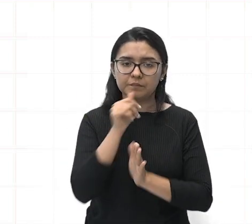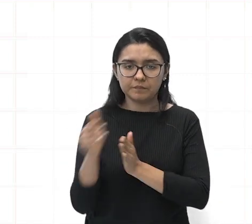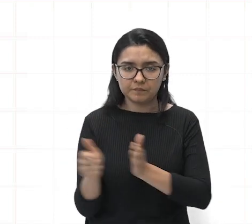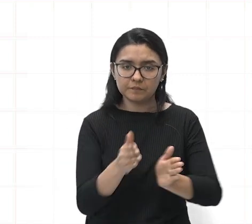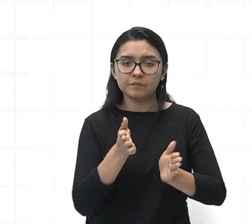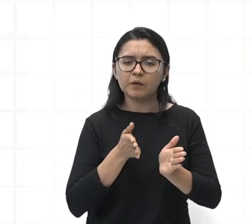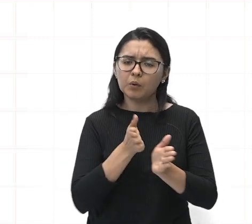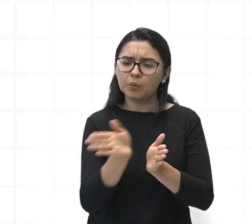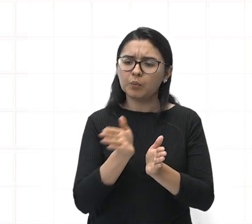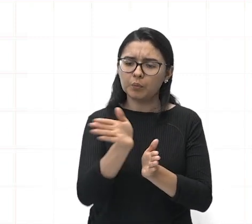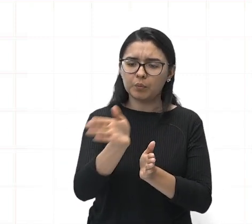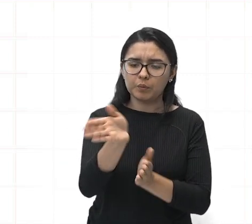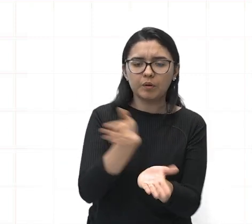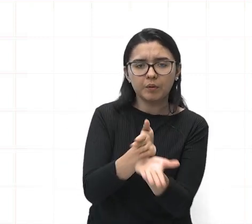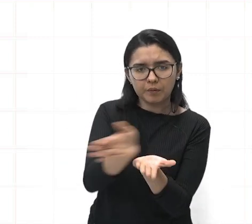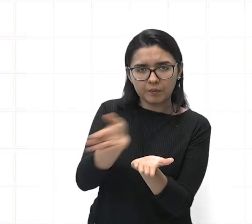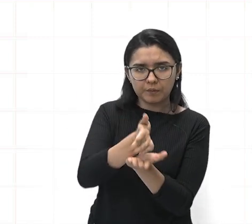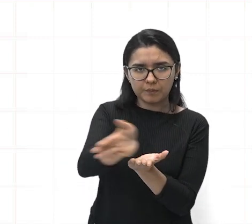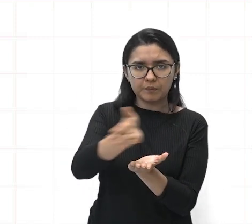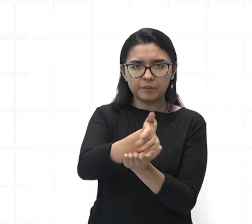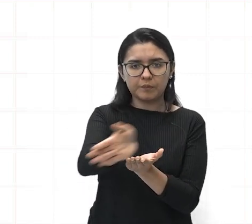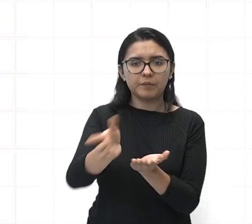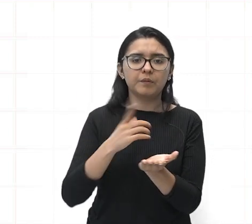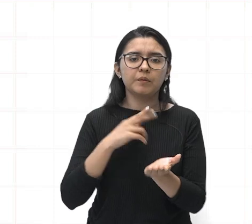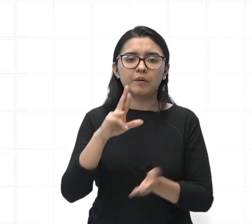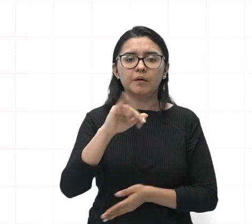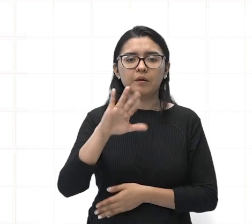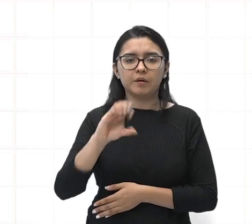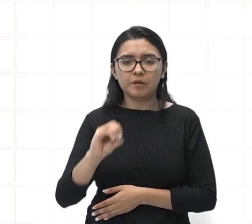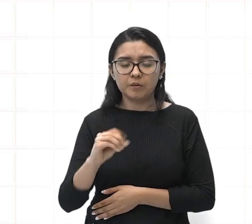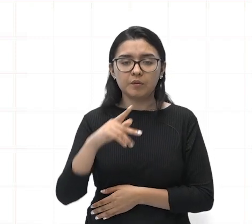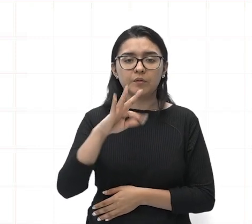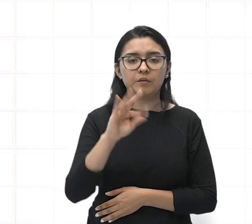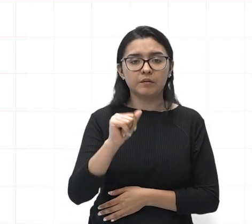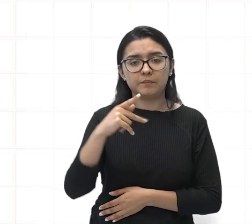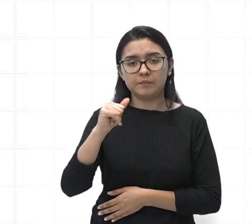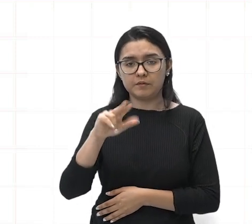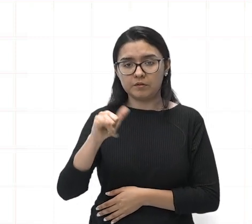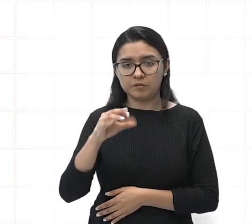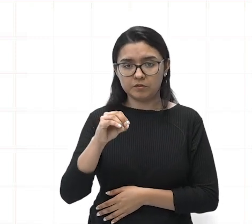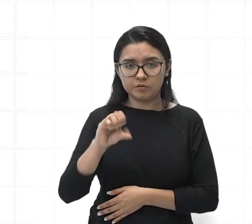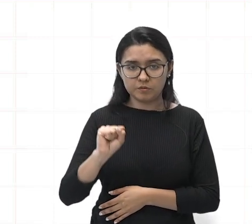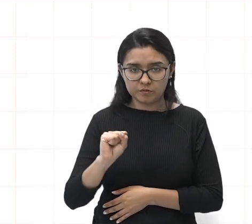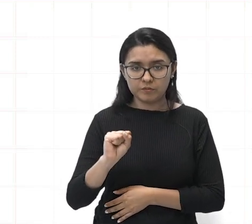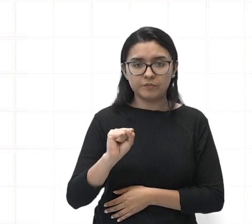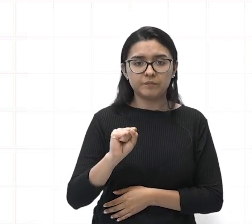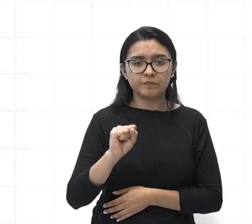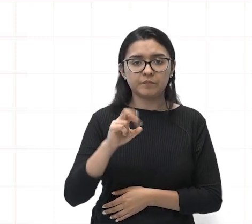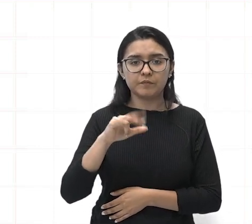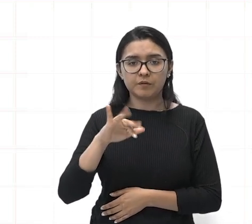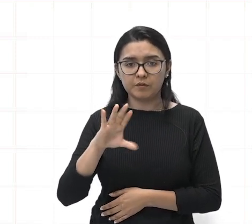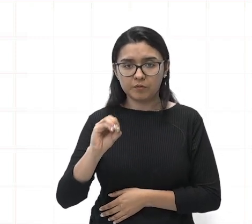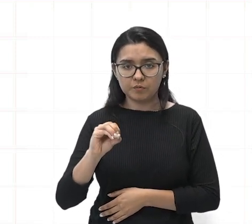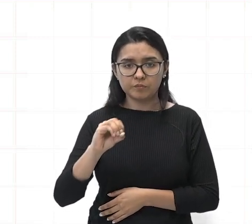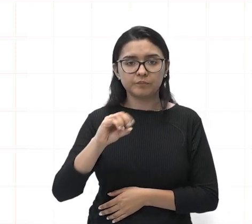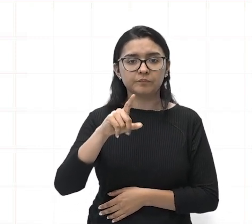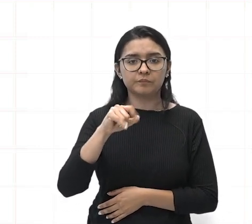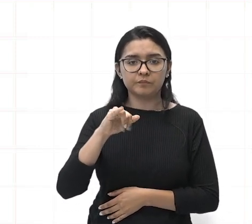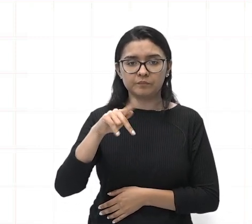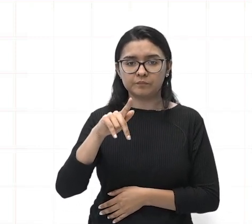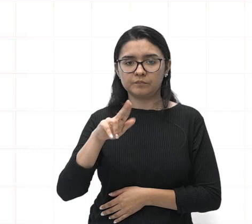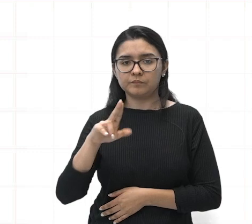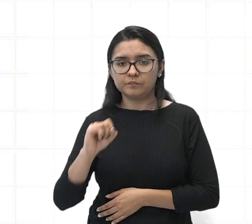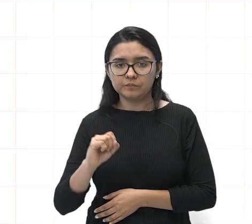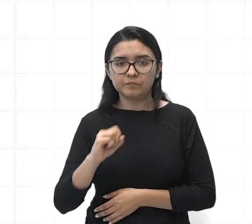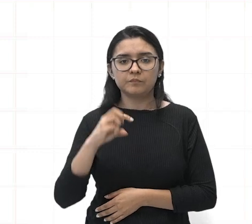nós temos alguns afluentes, como o rio Tapajós, o rio Xingu, o rio